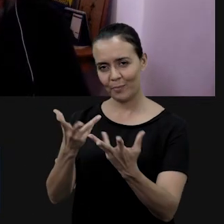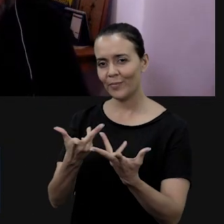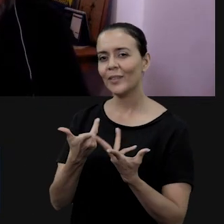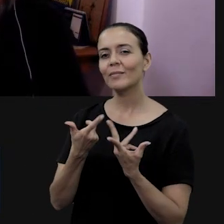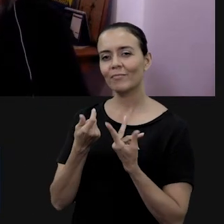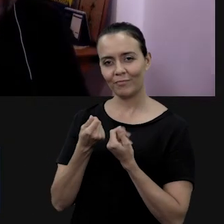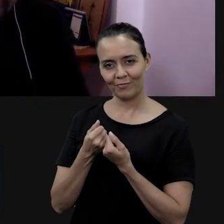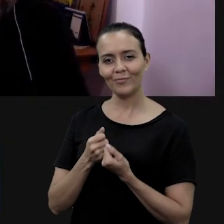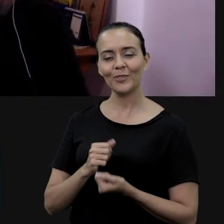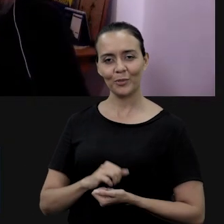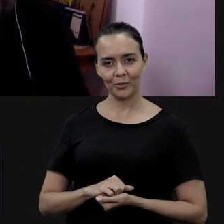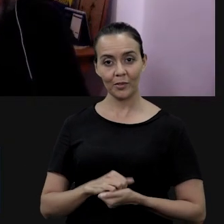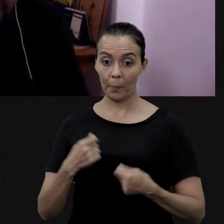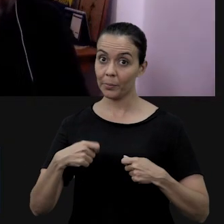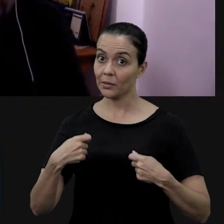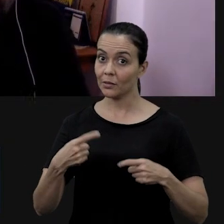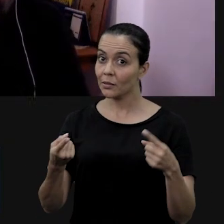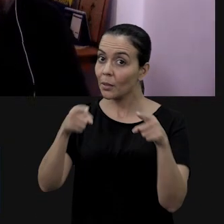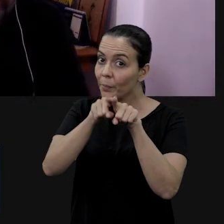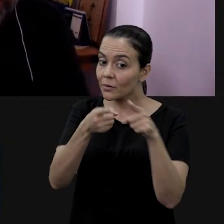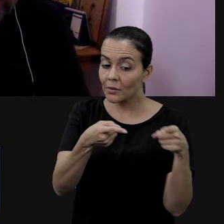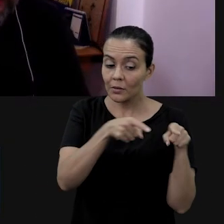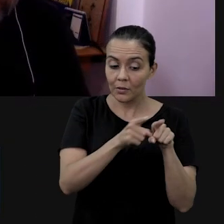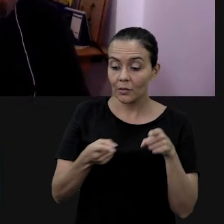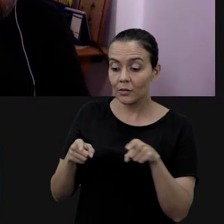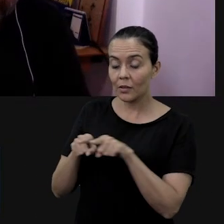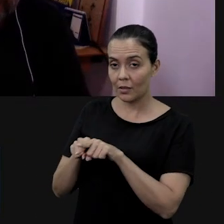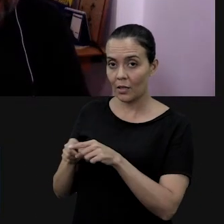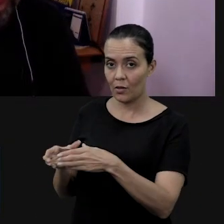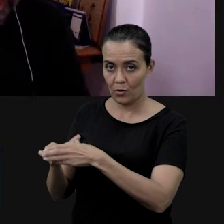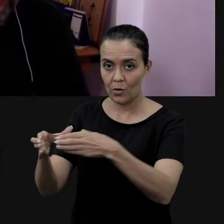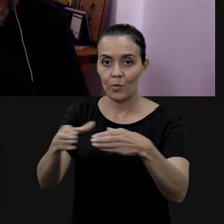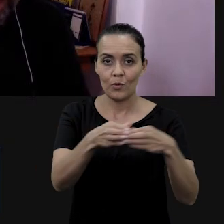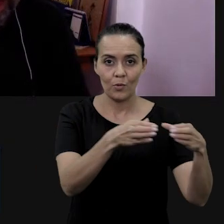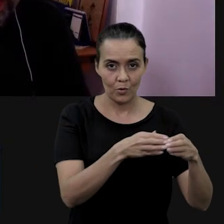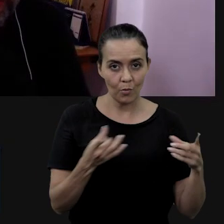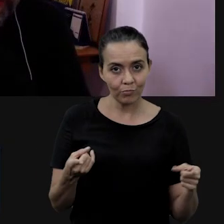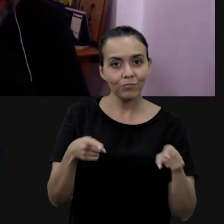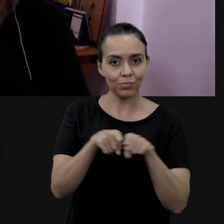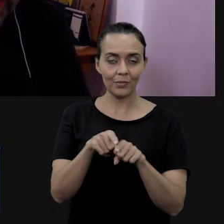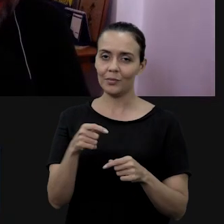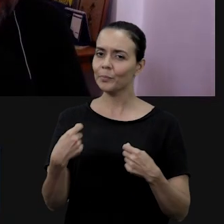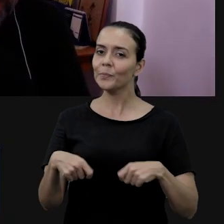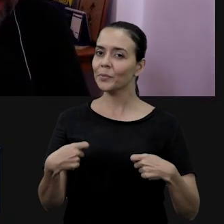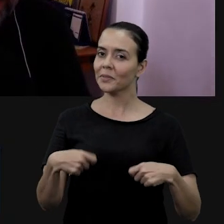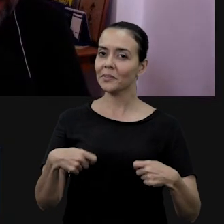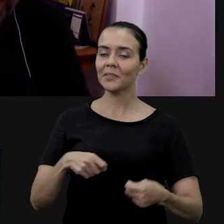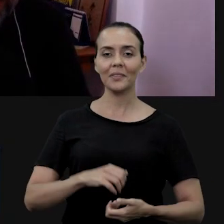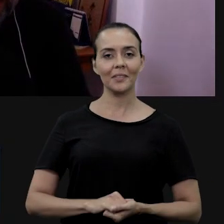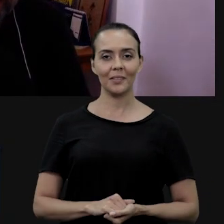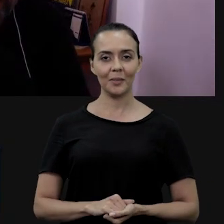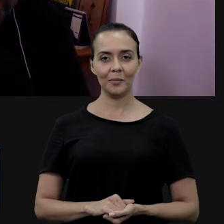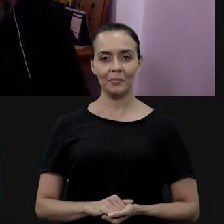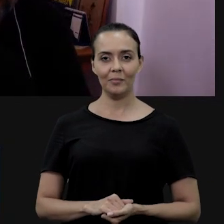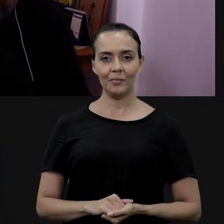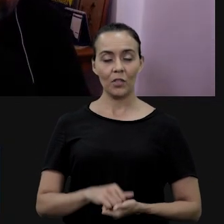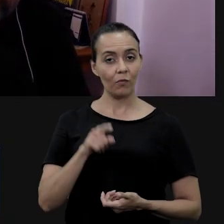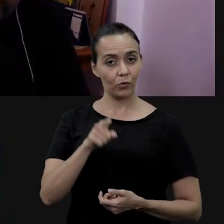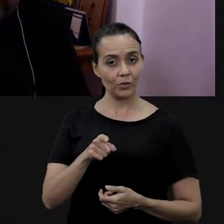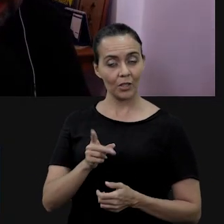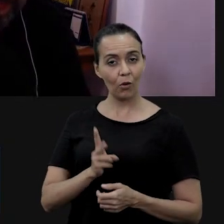cinema é fantástico. Tem que é muito da parceria entre as pessoas, as equipes e acredito